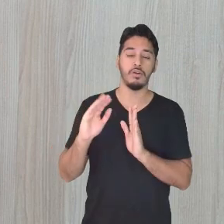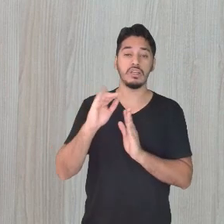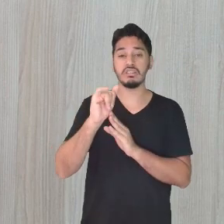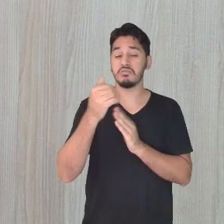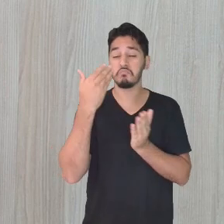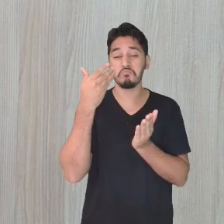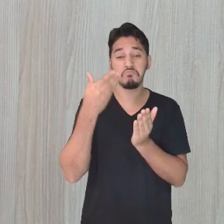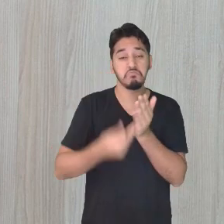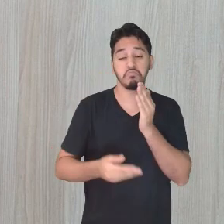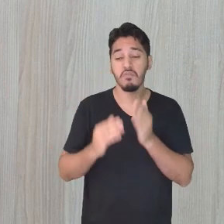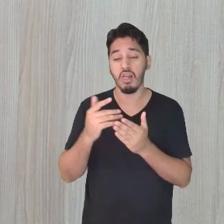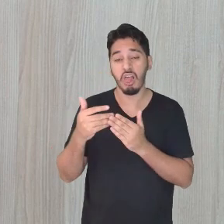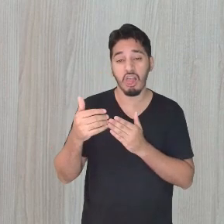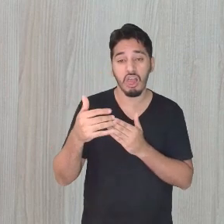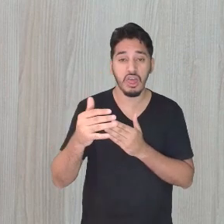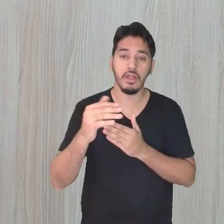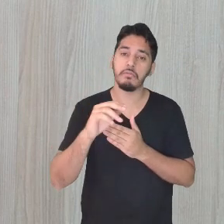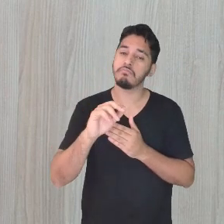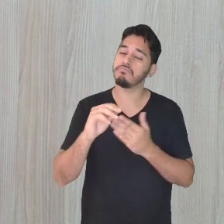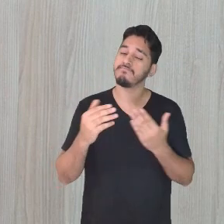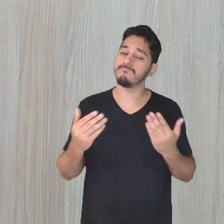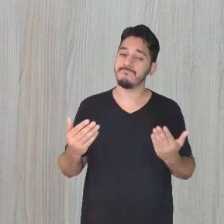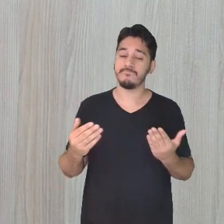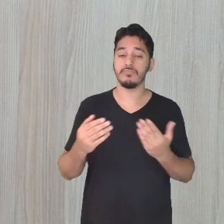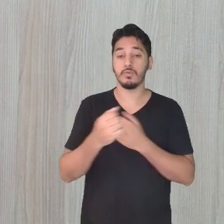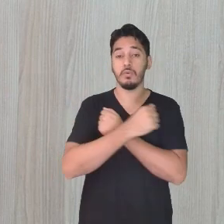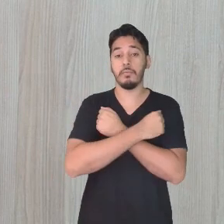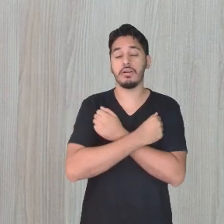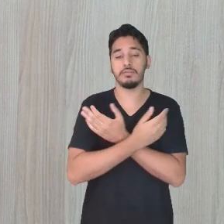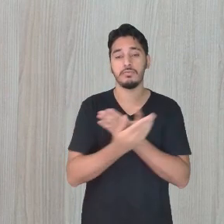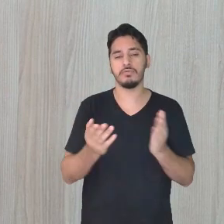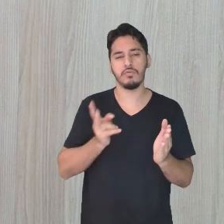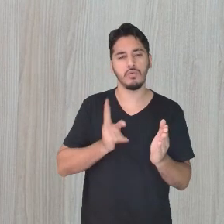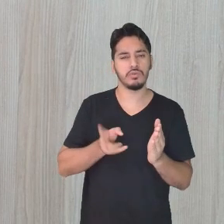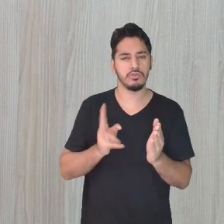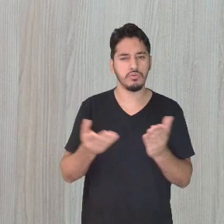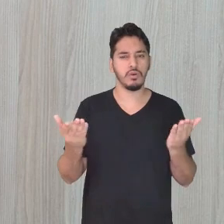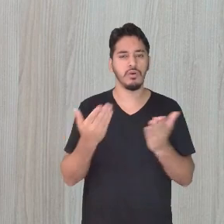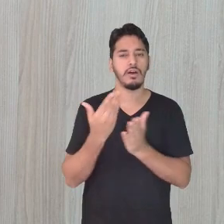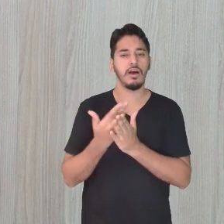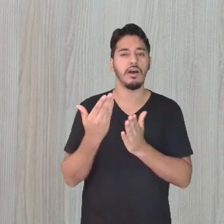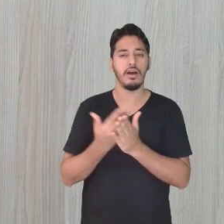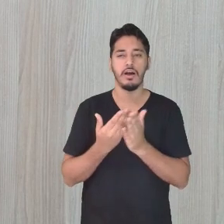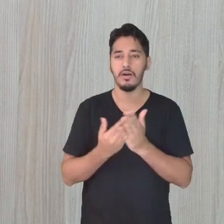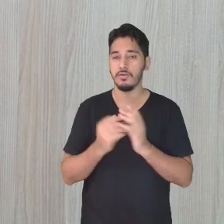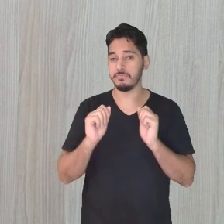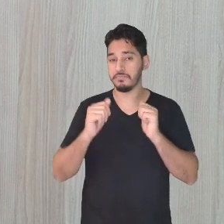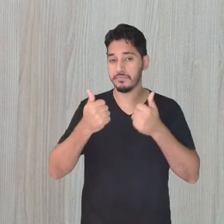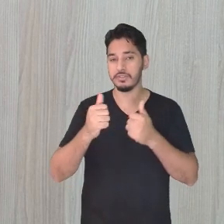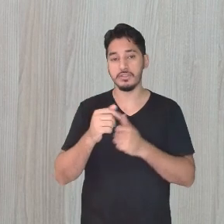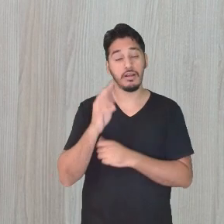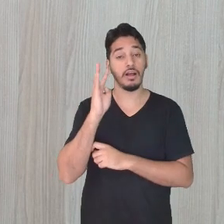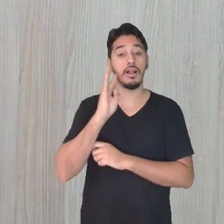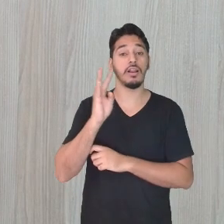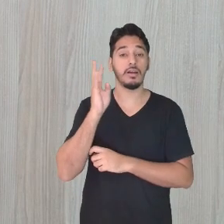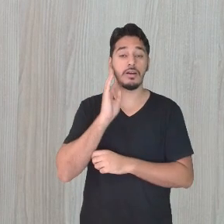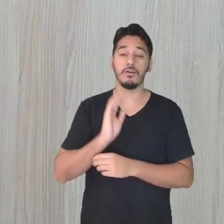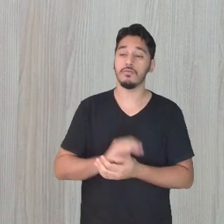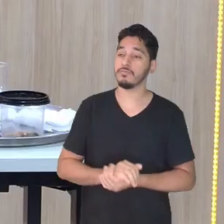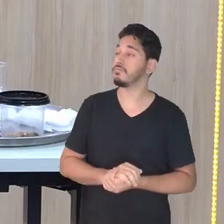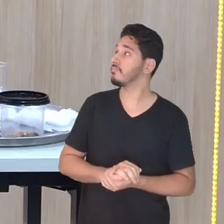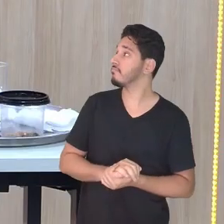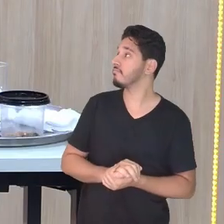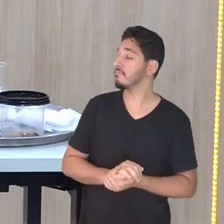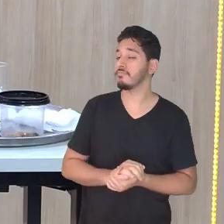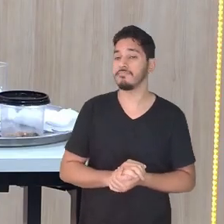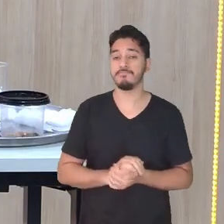gente, ficar atentos a isso, tá certo? Um grande abraço, vamos continuar aqui a nossa aula, que está bem legal. Pois